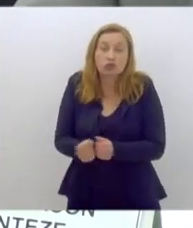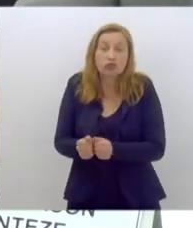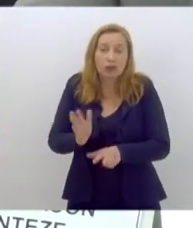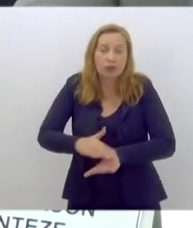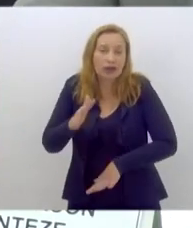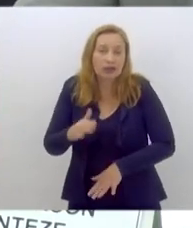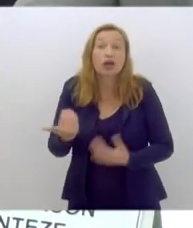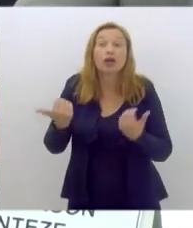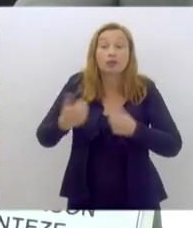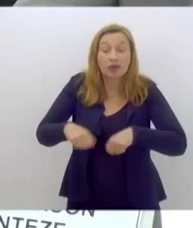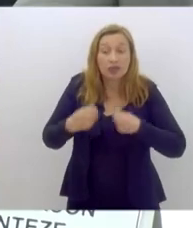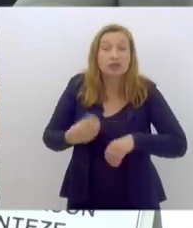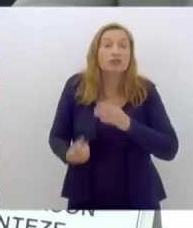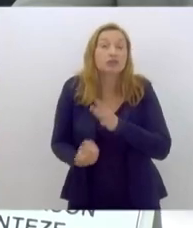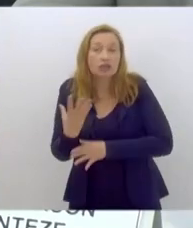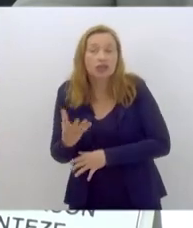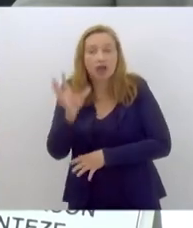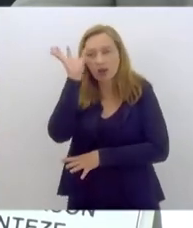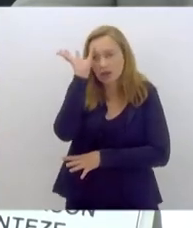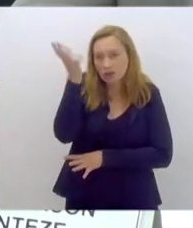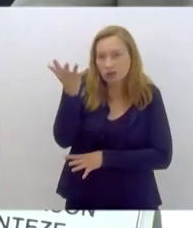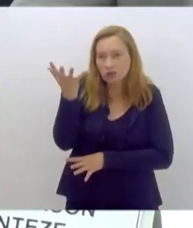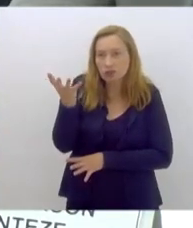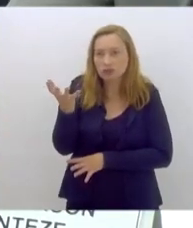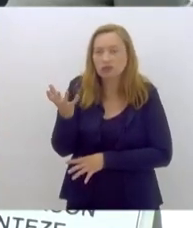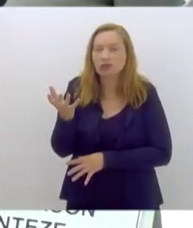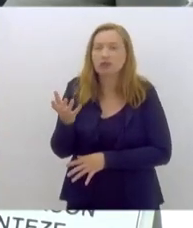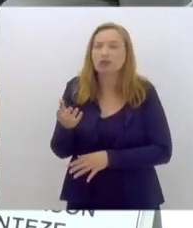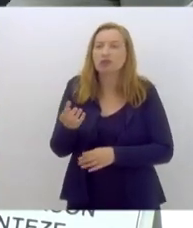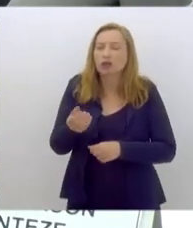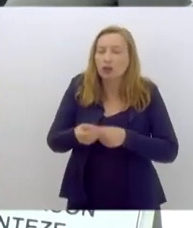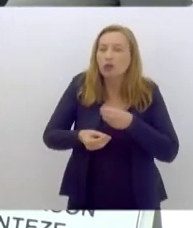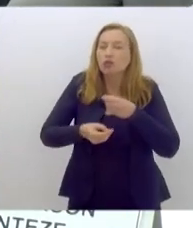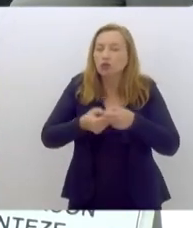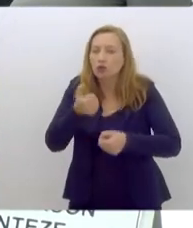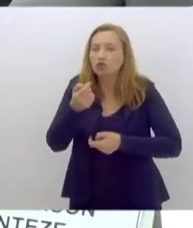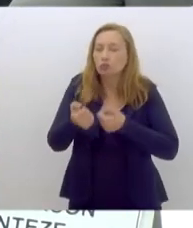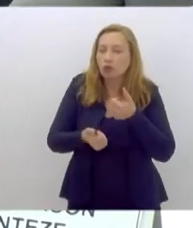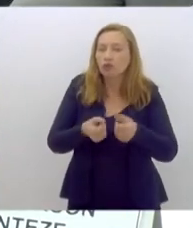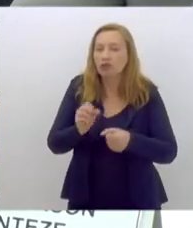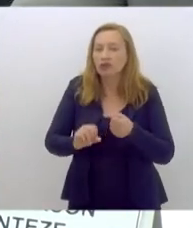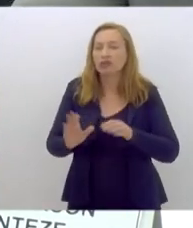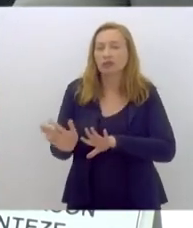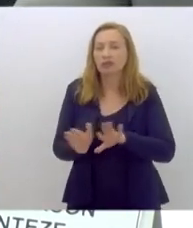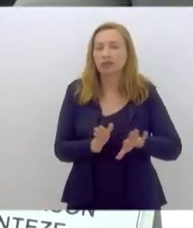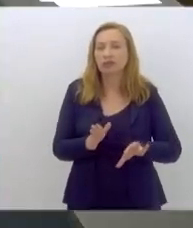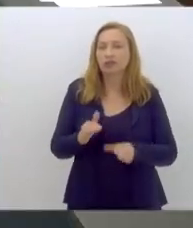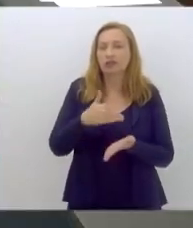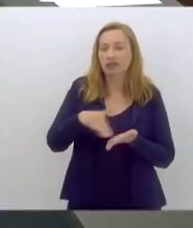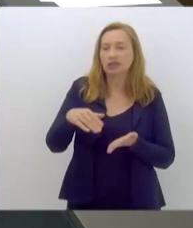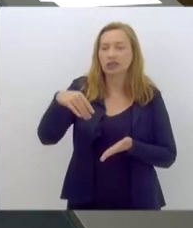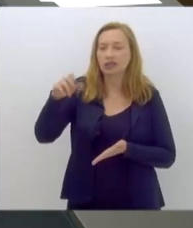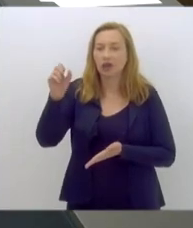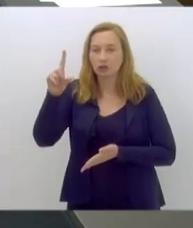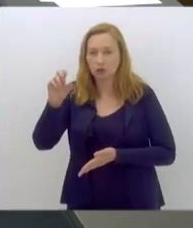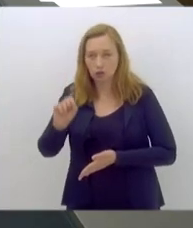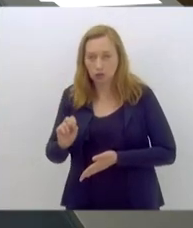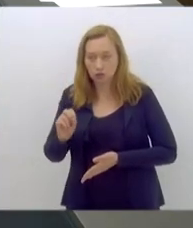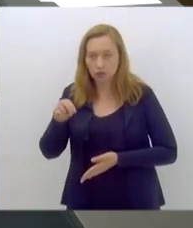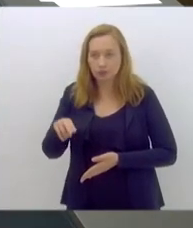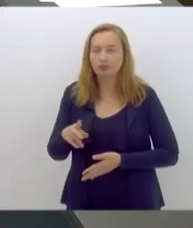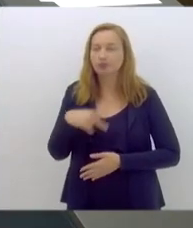a gente precisa de construir essa solução e fazendo isso aos poucos para que a gente tem quando eu falei aqui